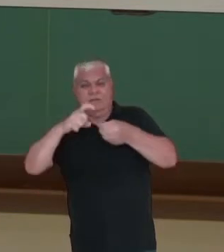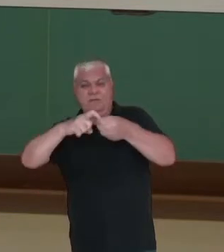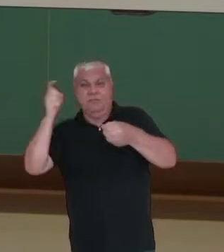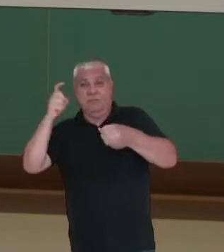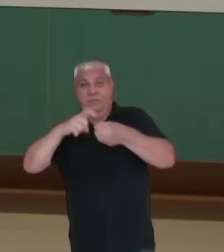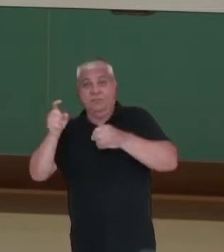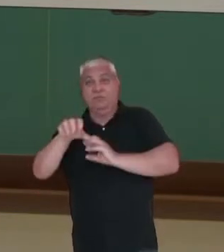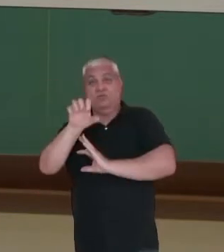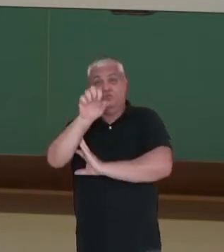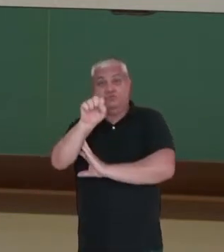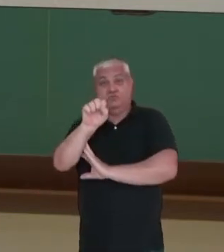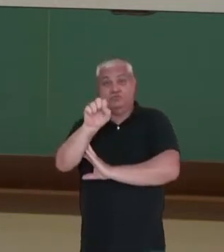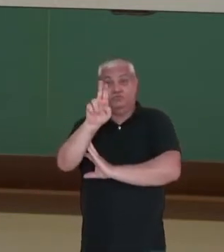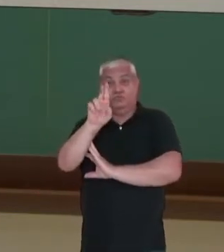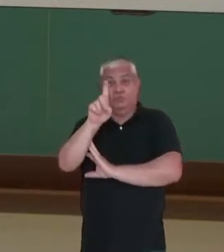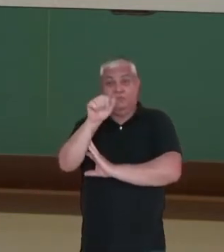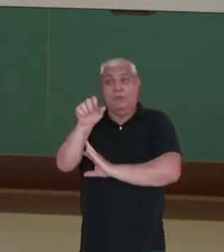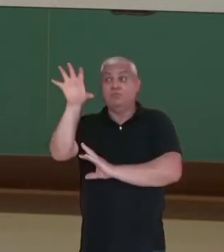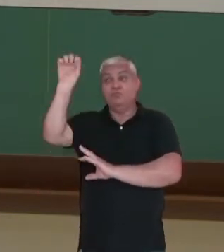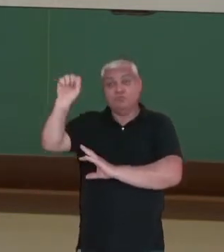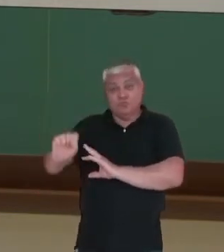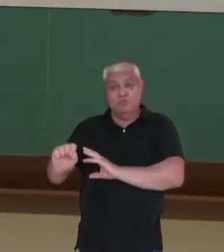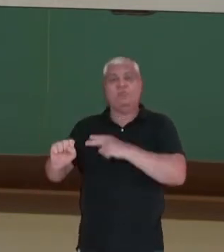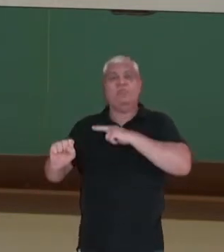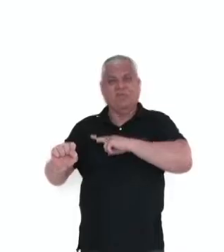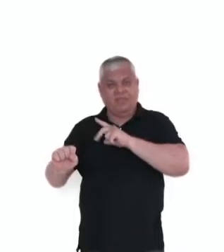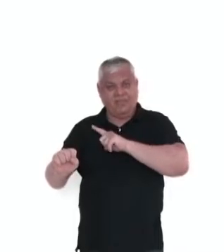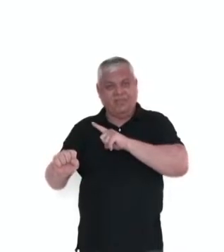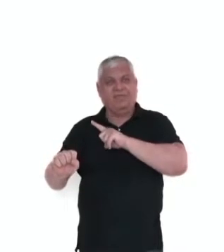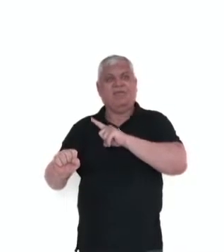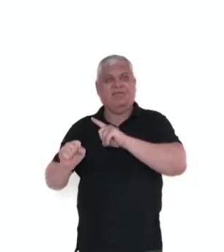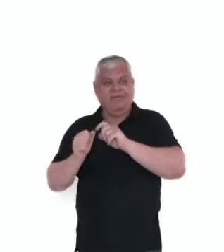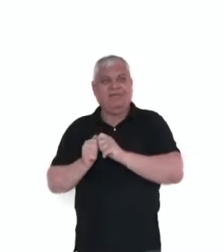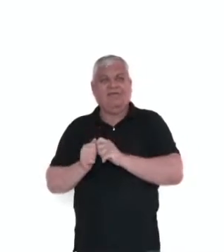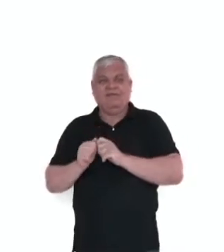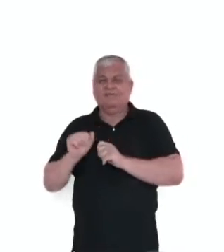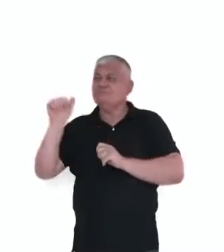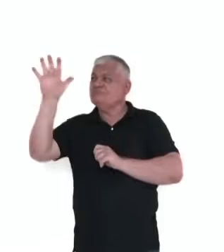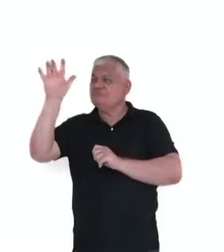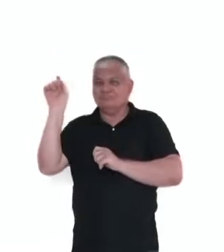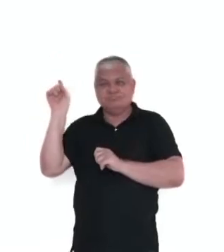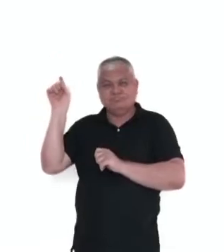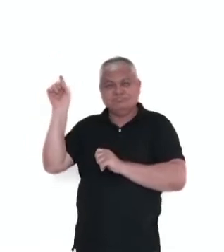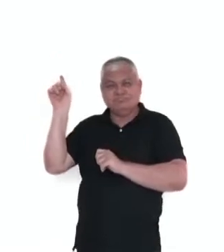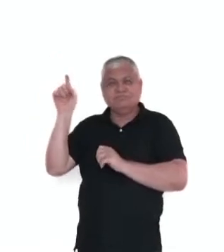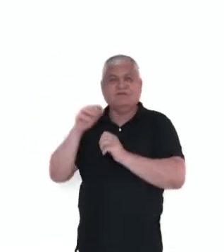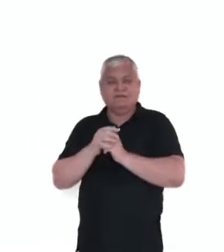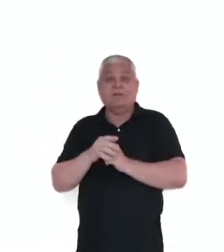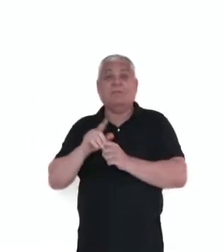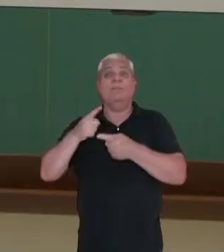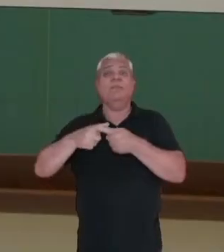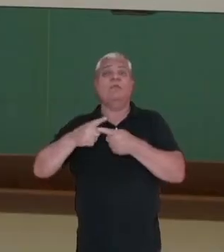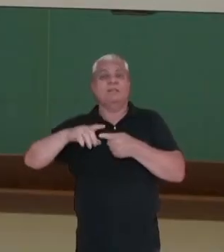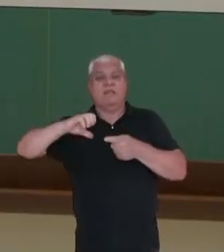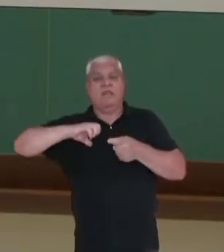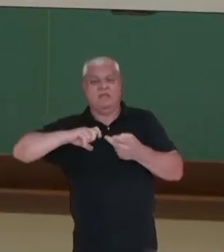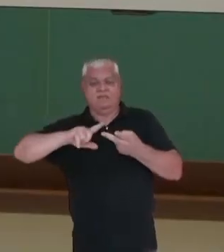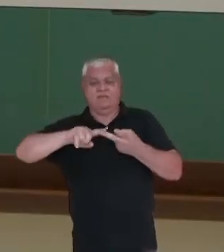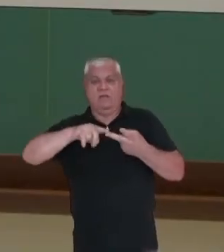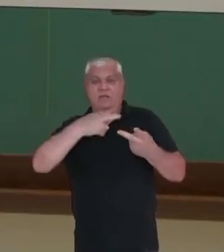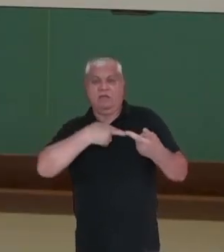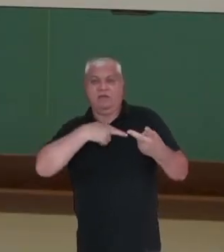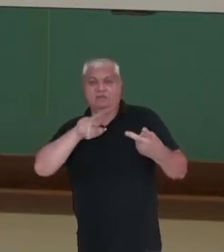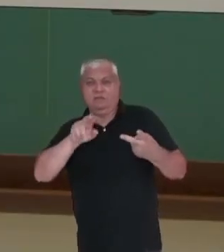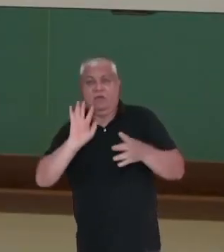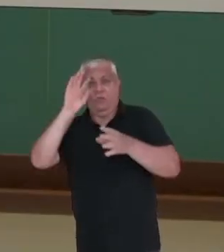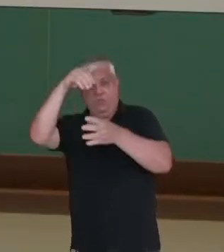do Sul, que é um novo país, né, que está localizado nessa porção aqui devido também a diferenças étnicas e religiosas dentro